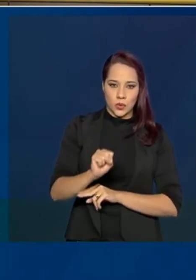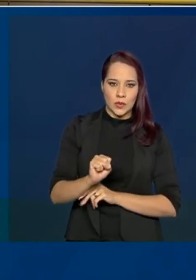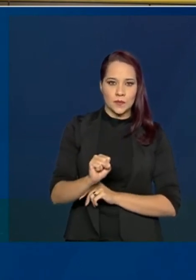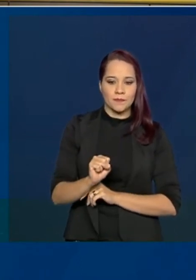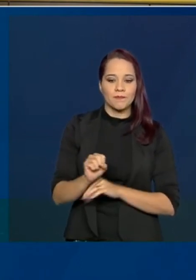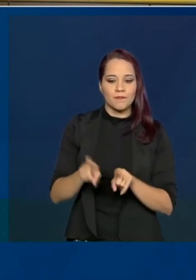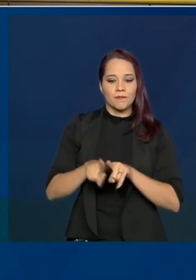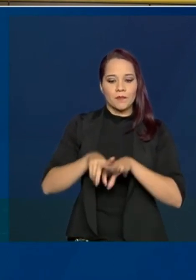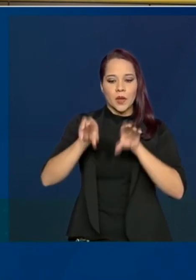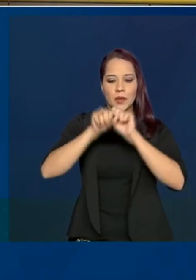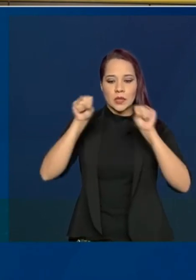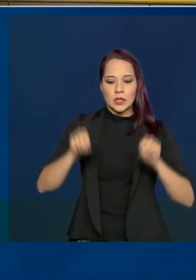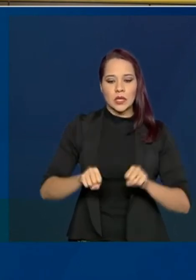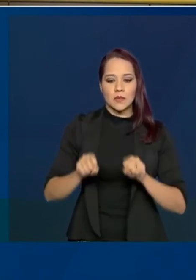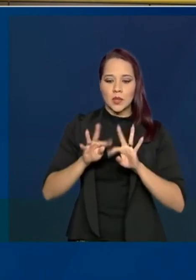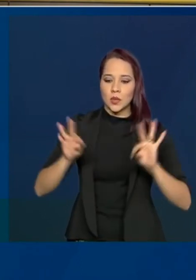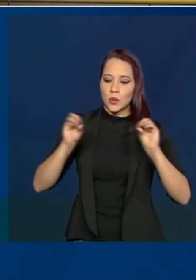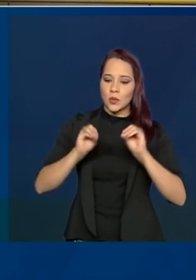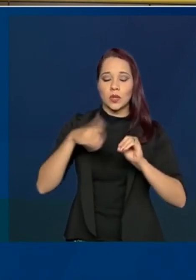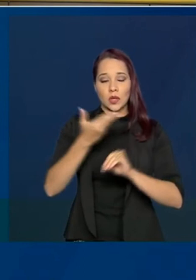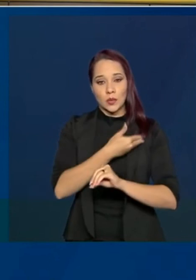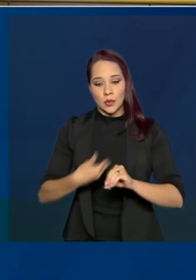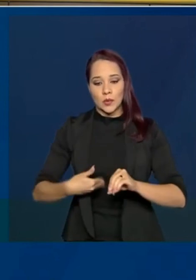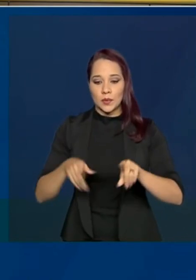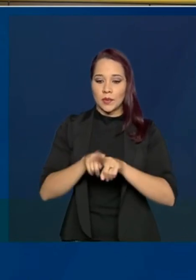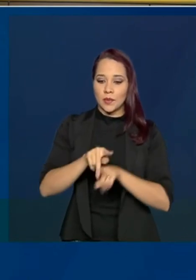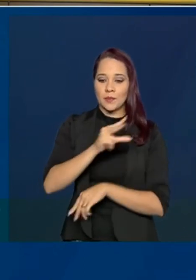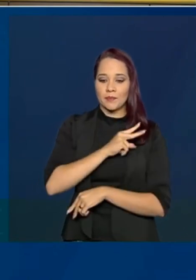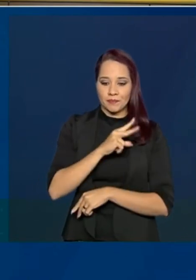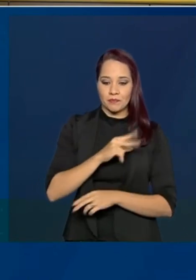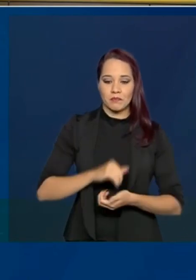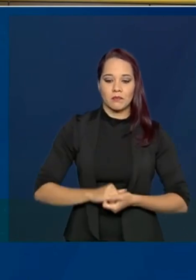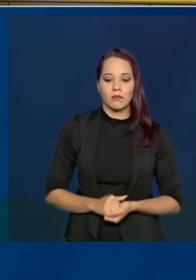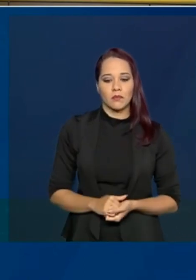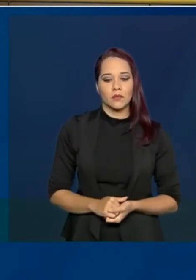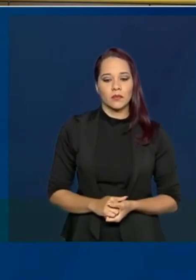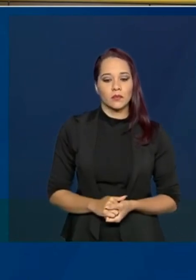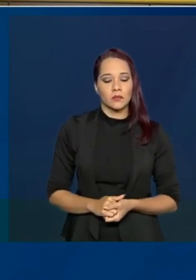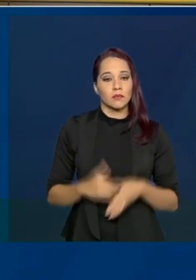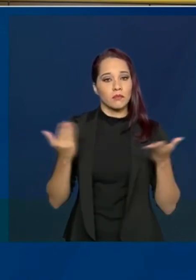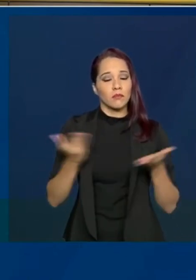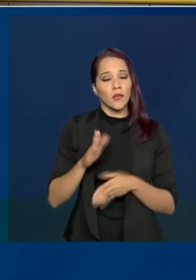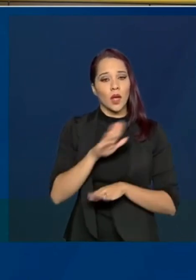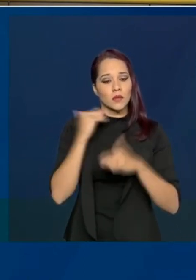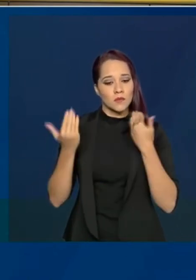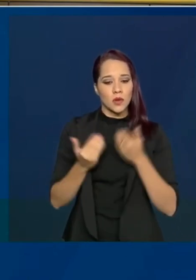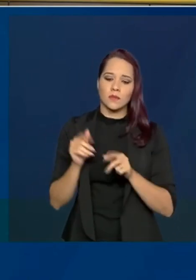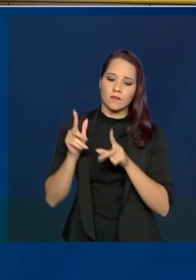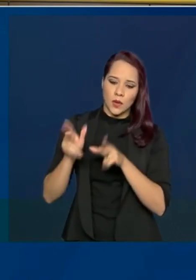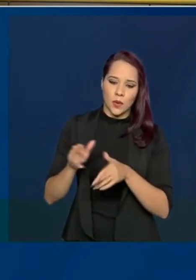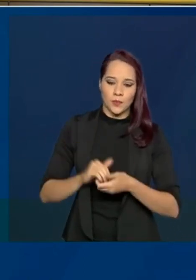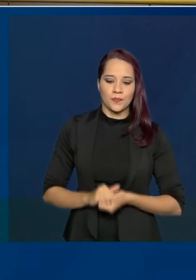pelo sistema completo, tanto o público quanto o privado complementar. E em relação aos óbitos, a mesma